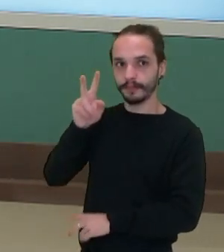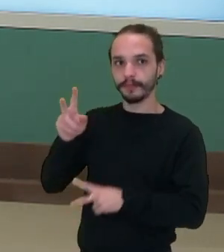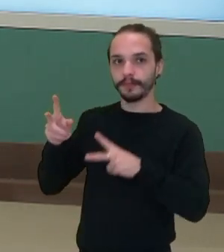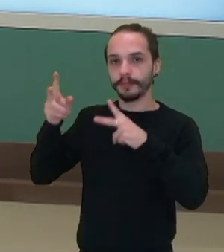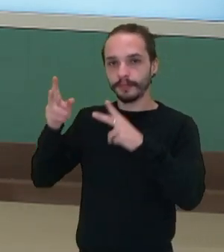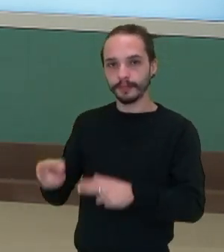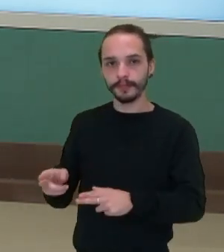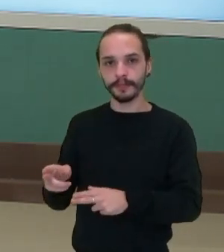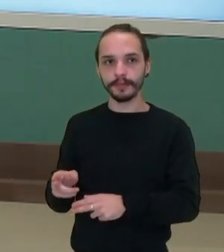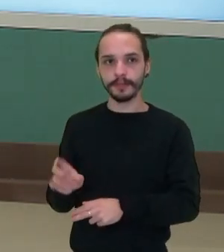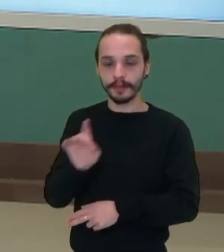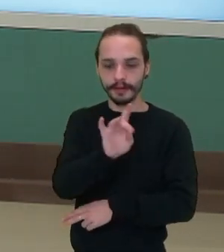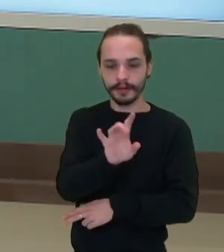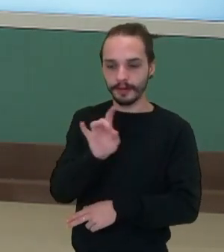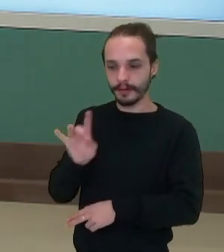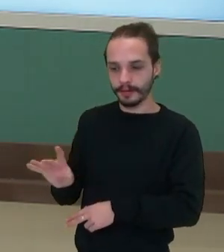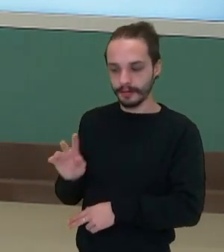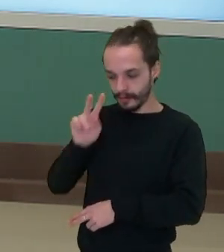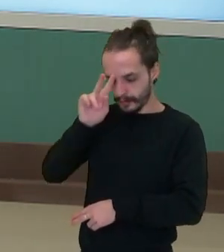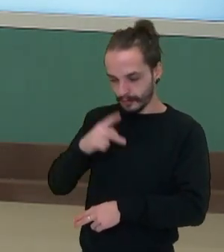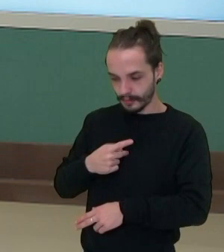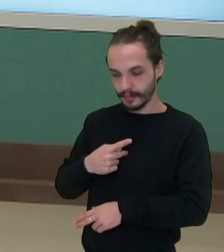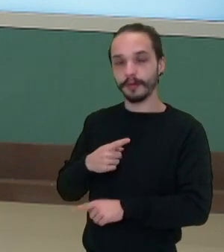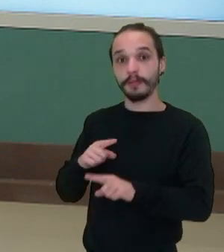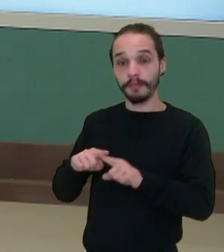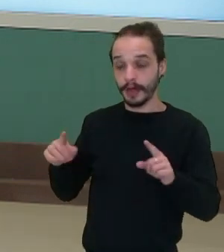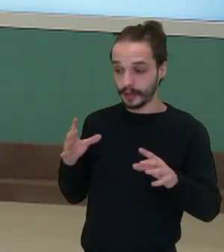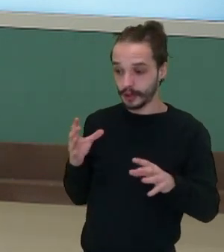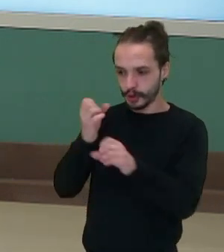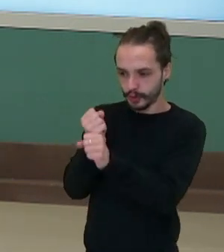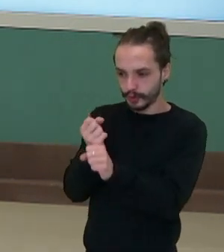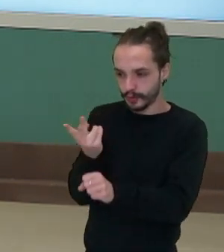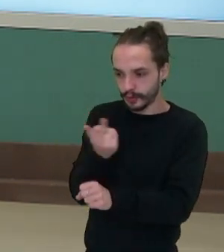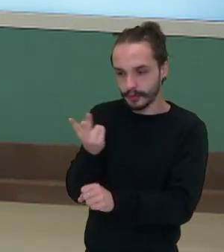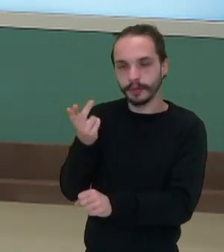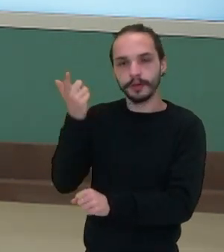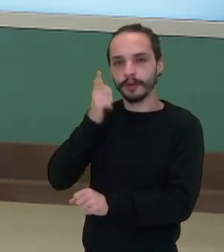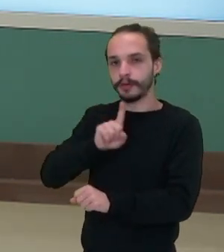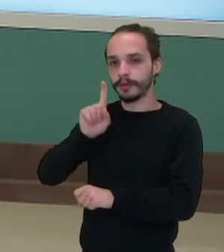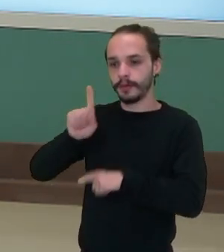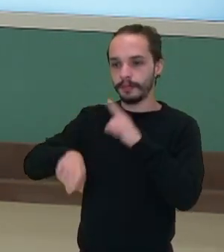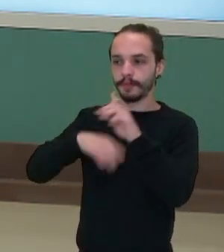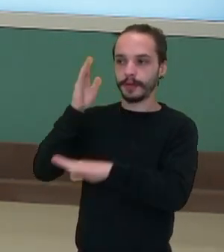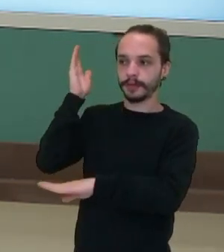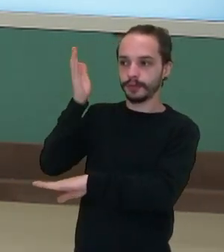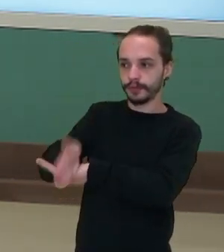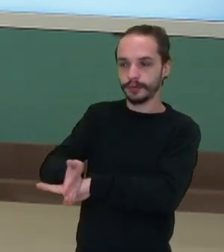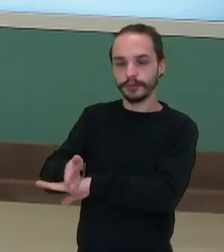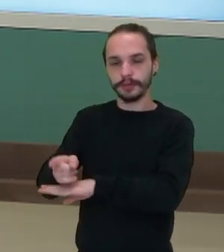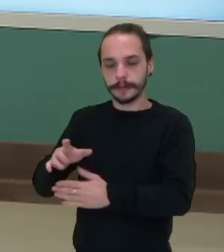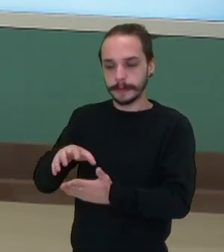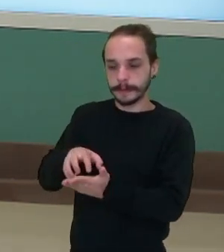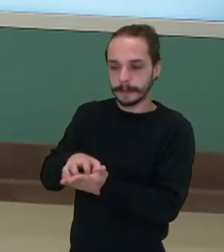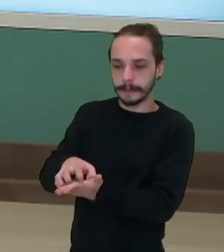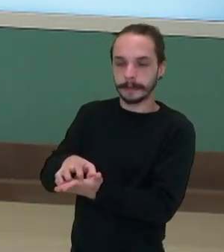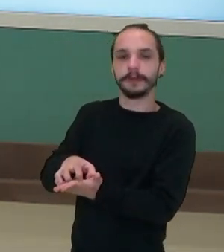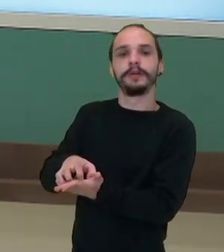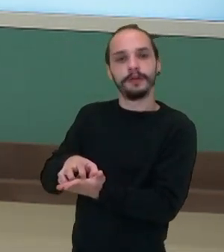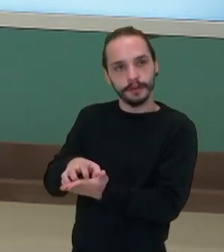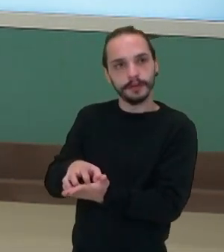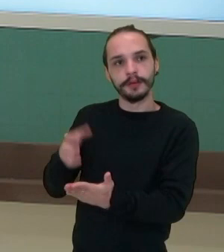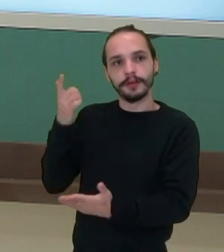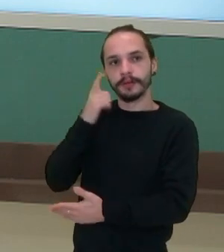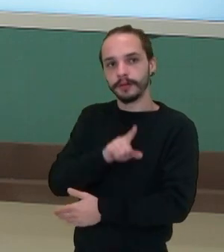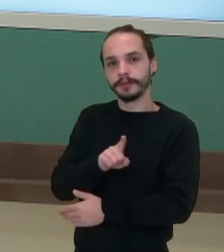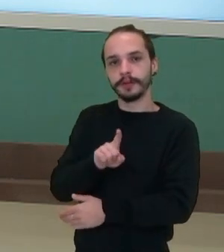a individual, né? Tanto a força de atrito, mas a soma dessas supera essa força de atrito, ou seja, tem uma força